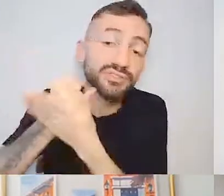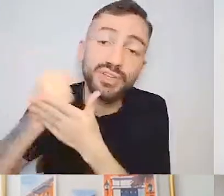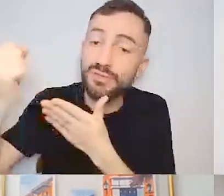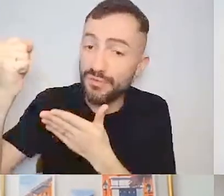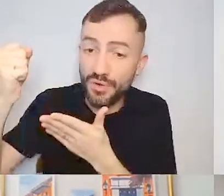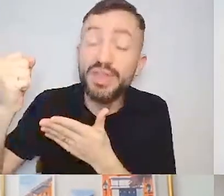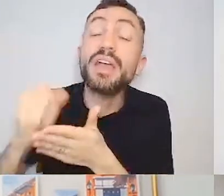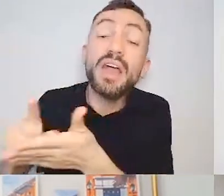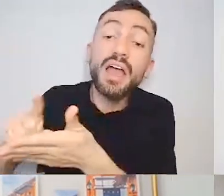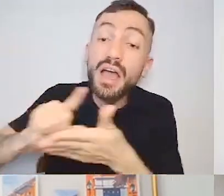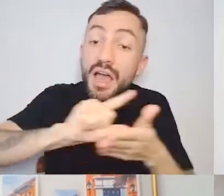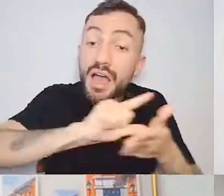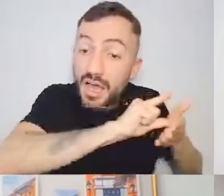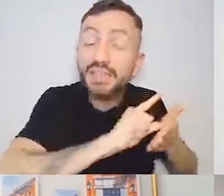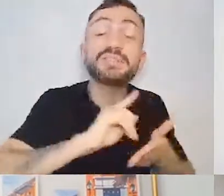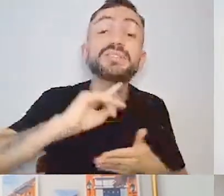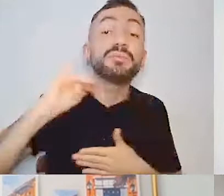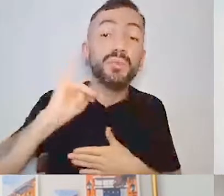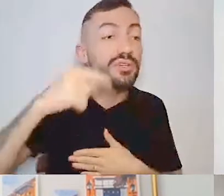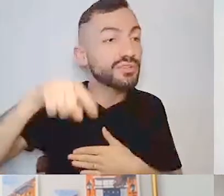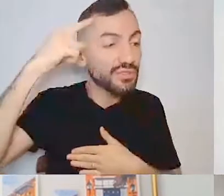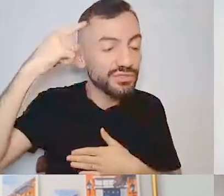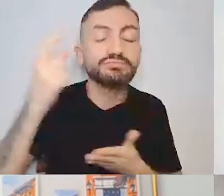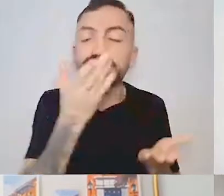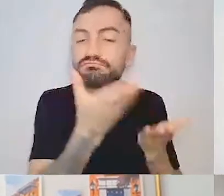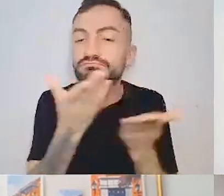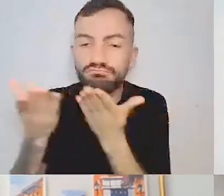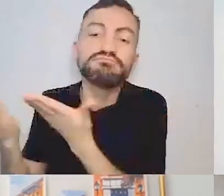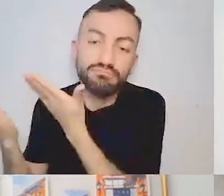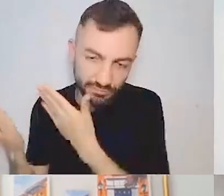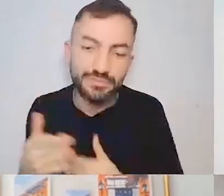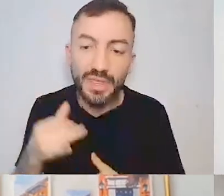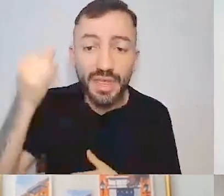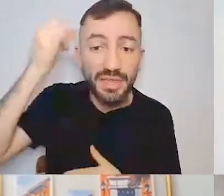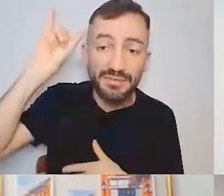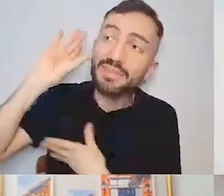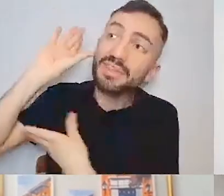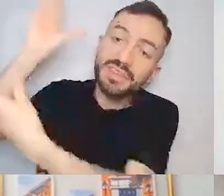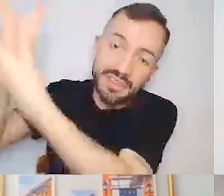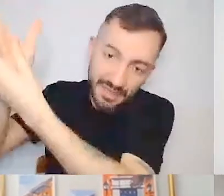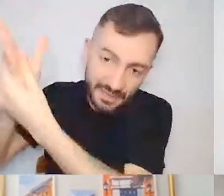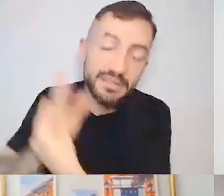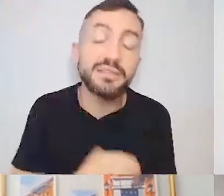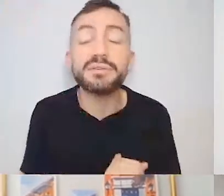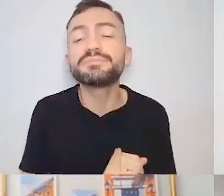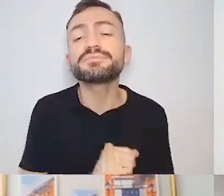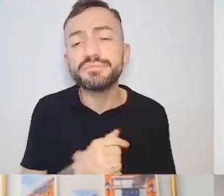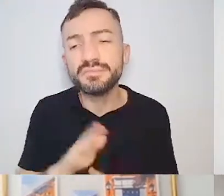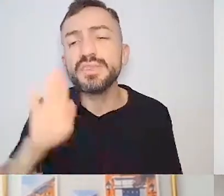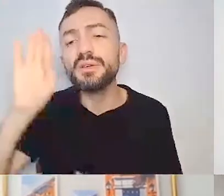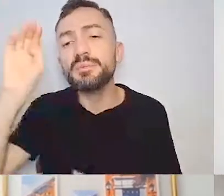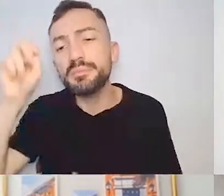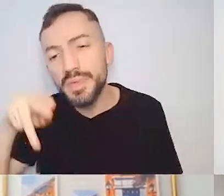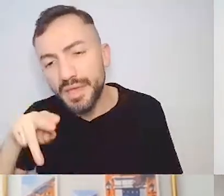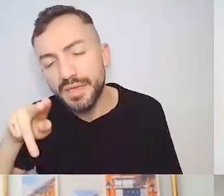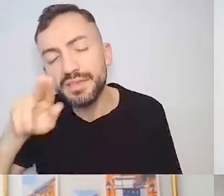questão chegar ao Poder Judiciário. Então, eu queria agradecer muito, né, ao Nudem, ao Neide, a todos os parceiros e parceiras que